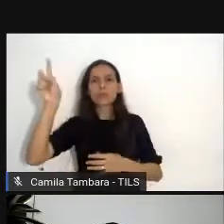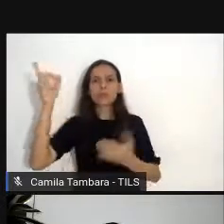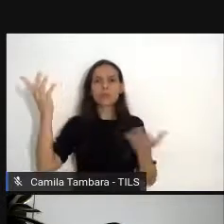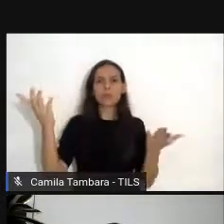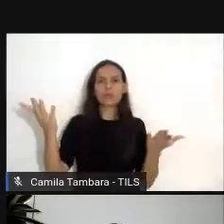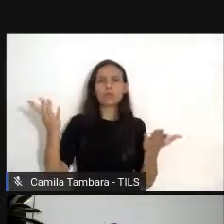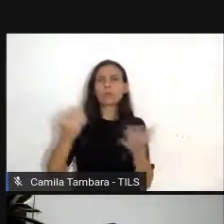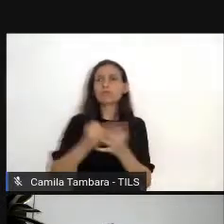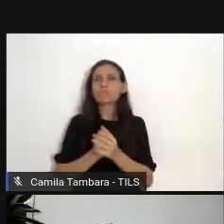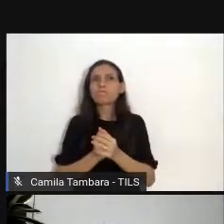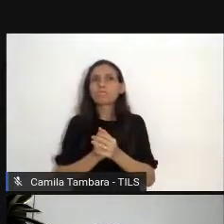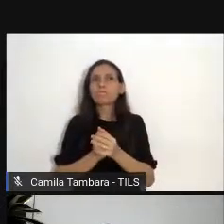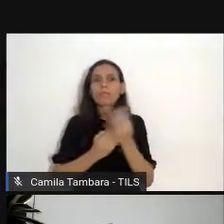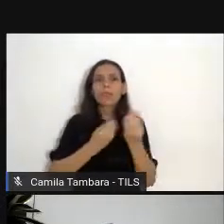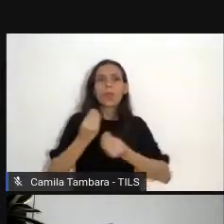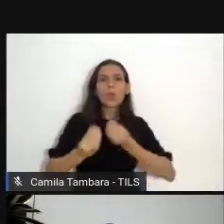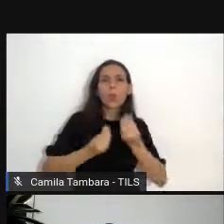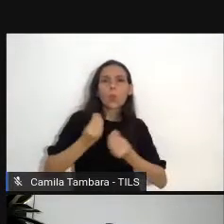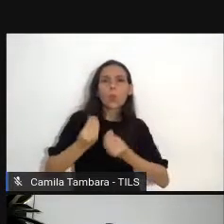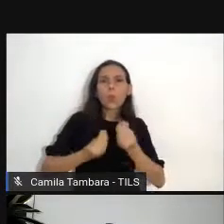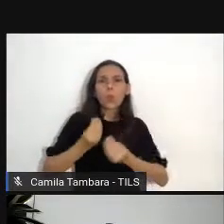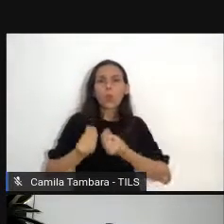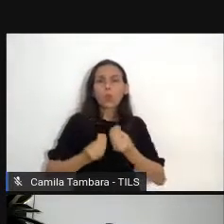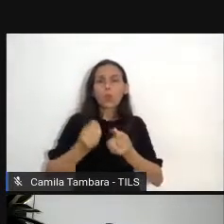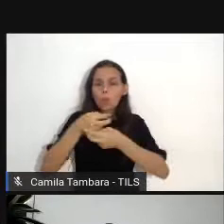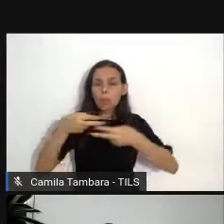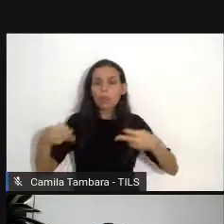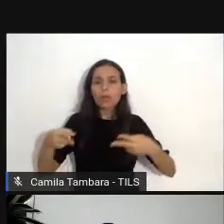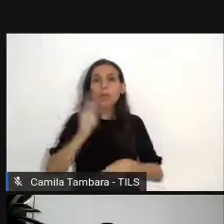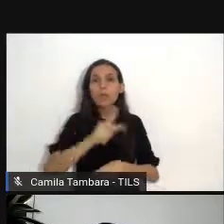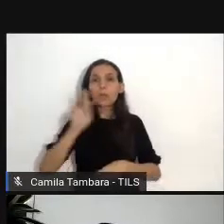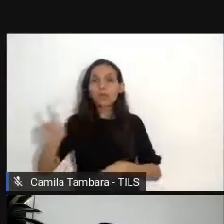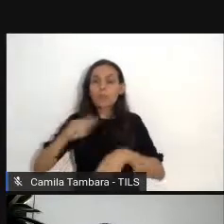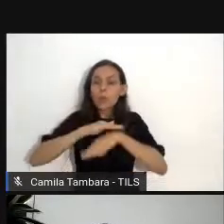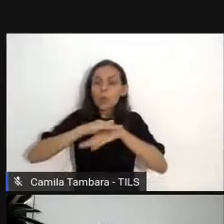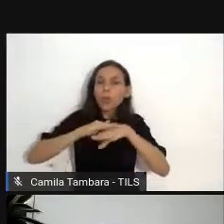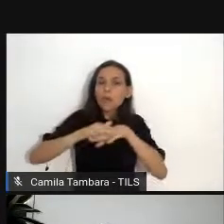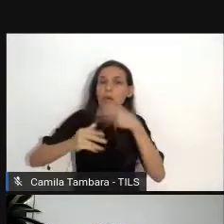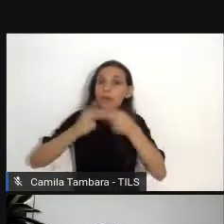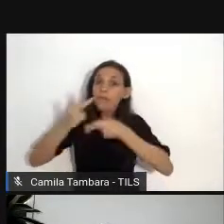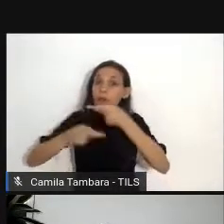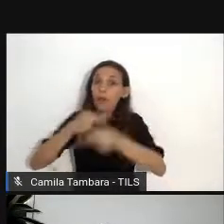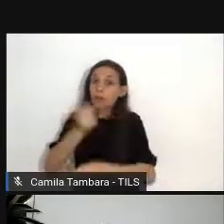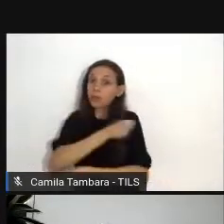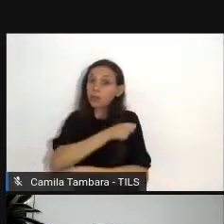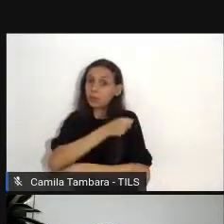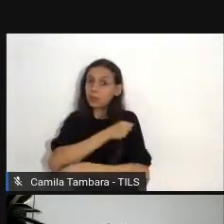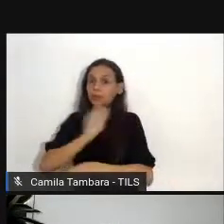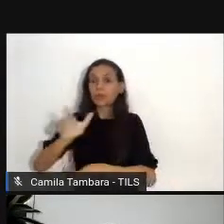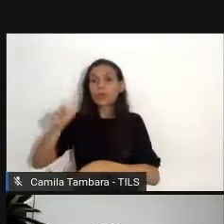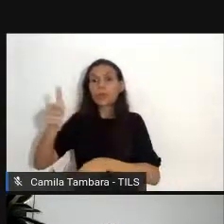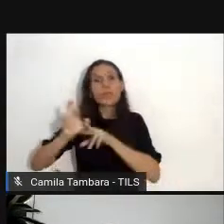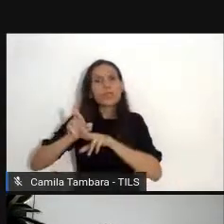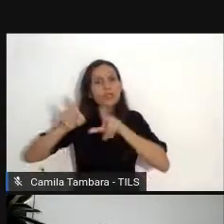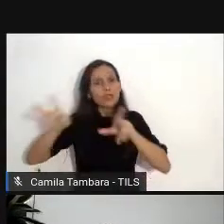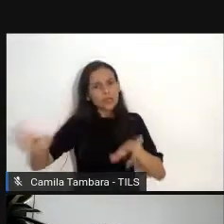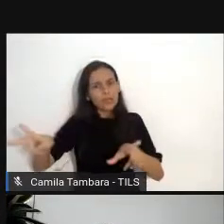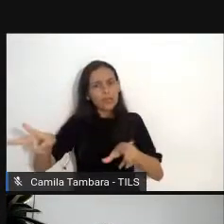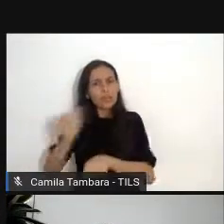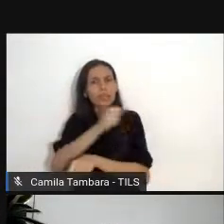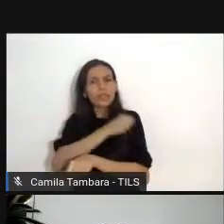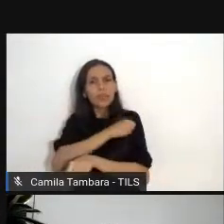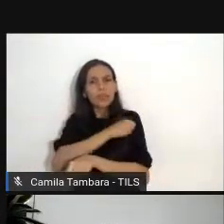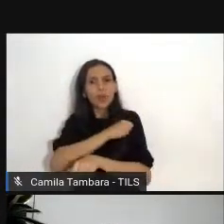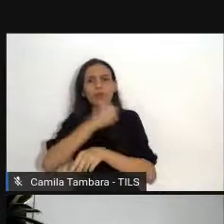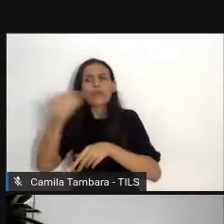assim, sabendo que uma coisa é o professor falar com o aluno, outra coisa é o aluno falar com o